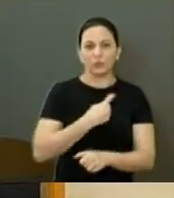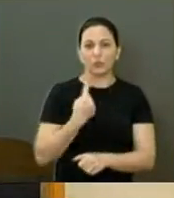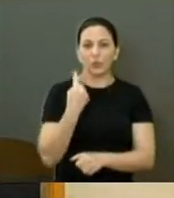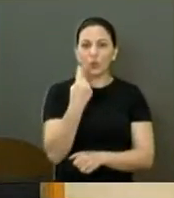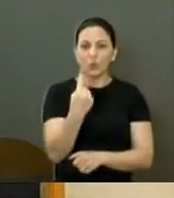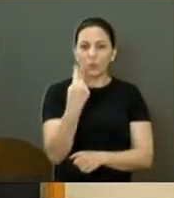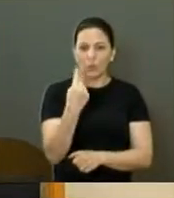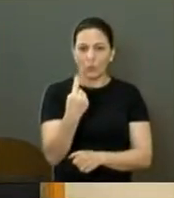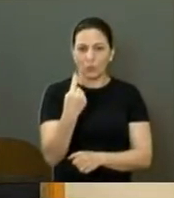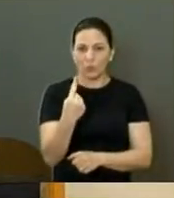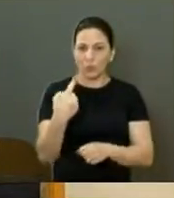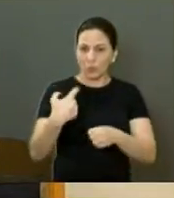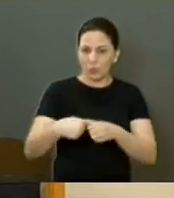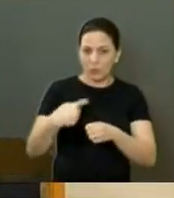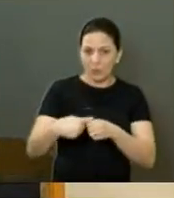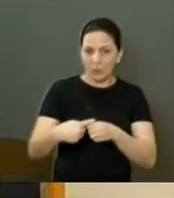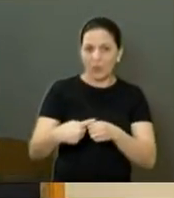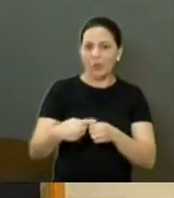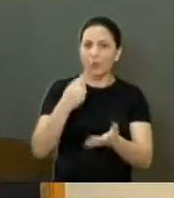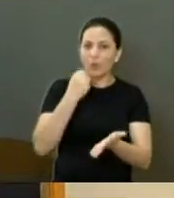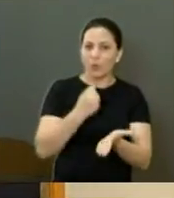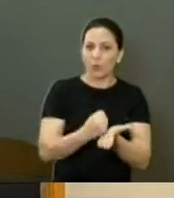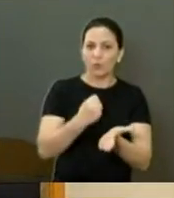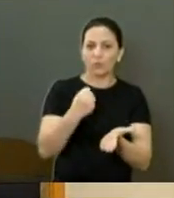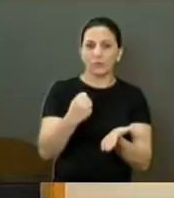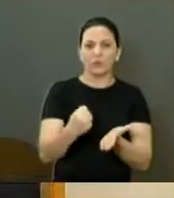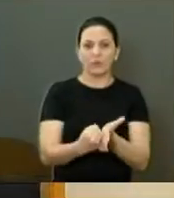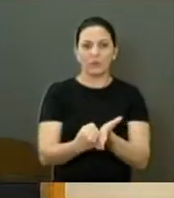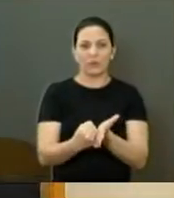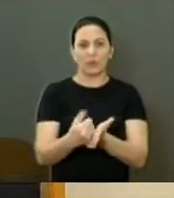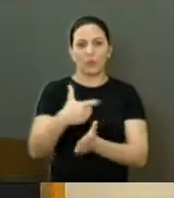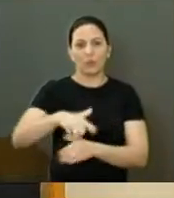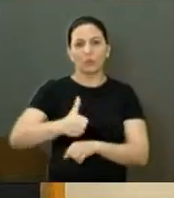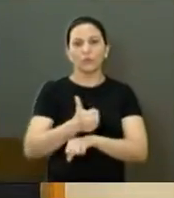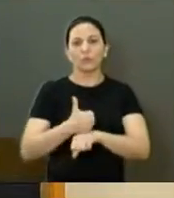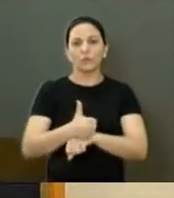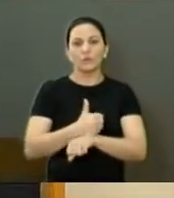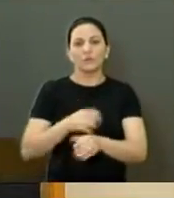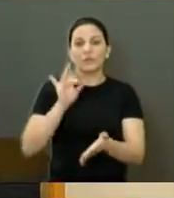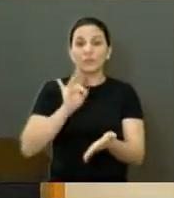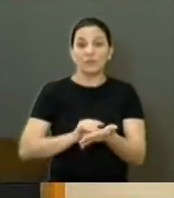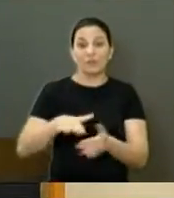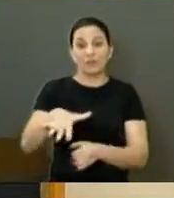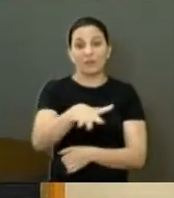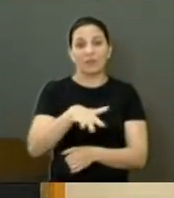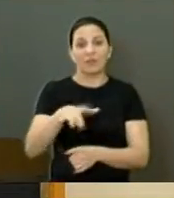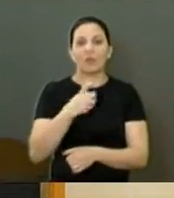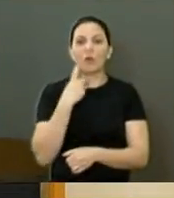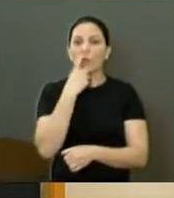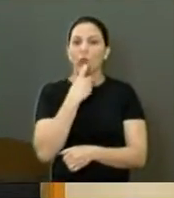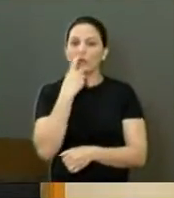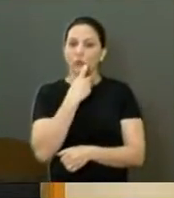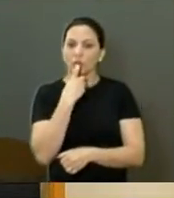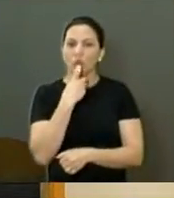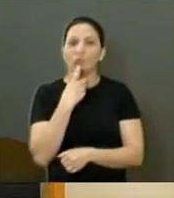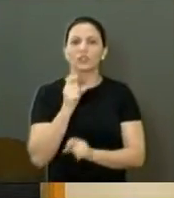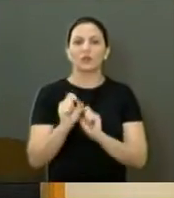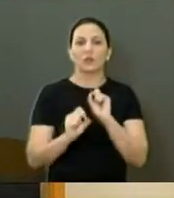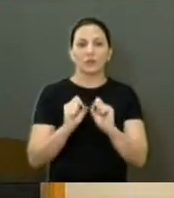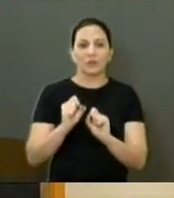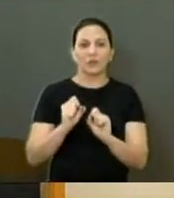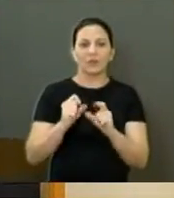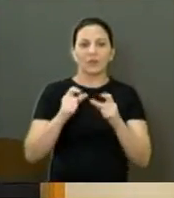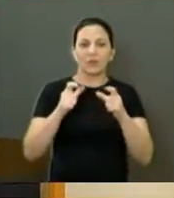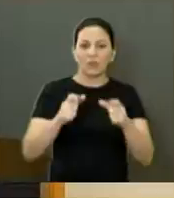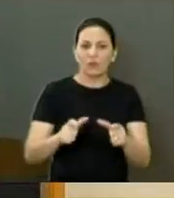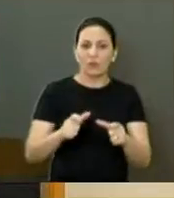se tenha condição de contratar um outro profissional da área odontológica, então que a unidade